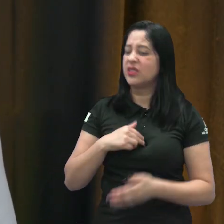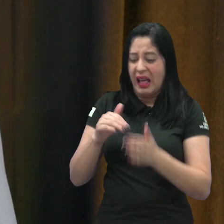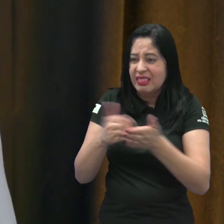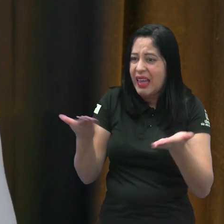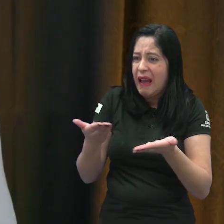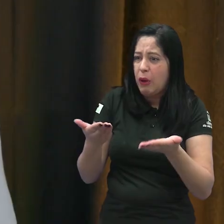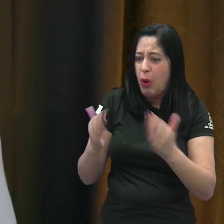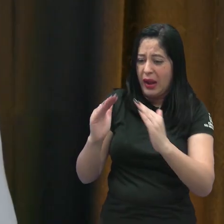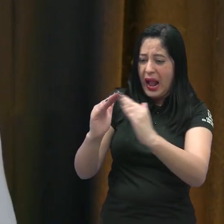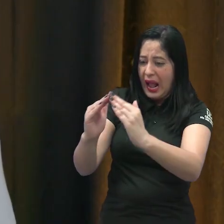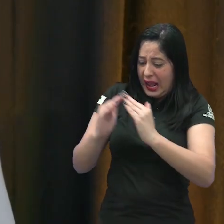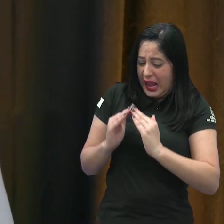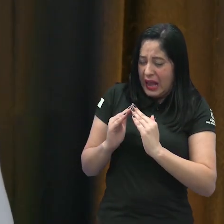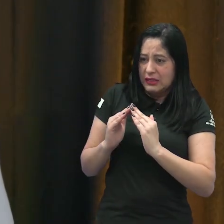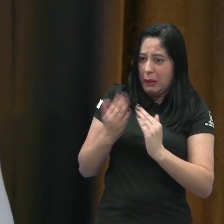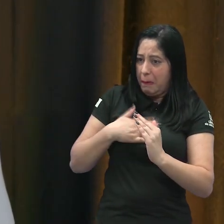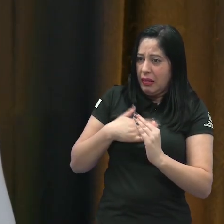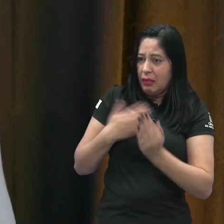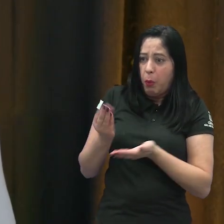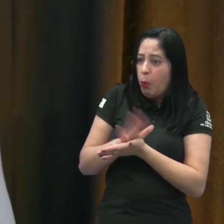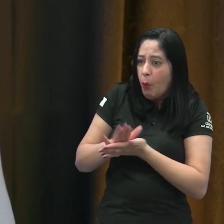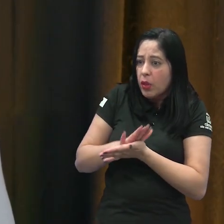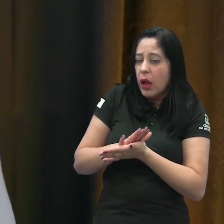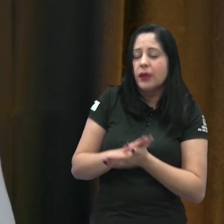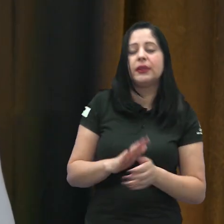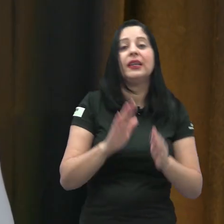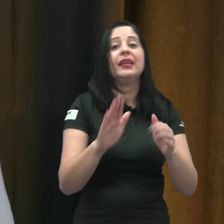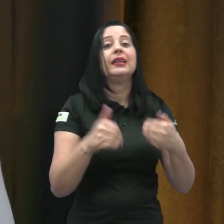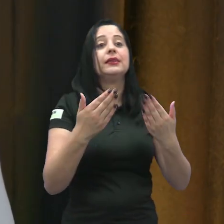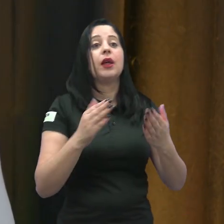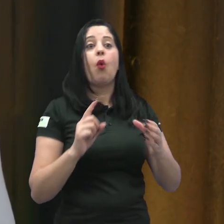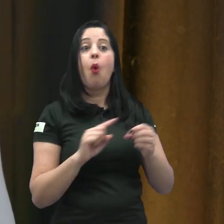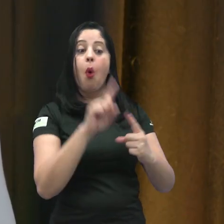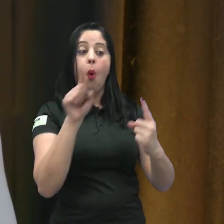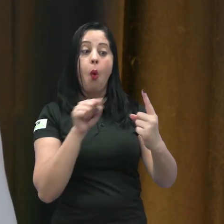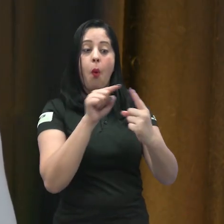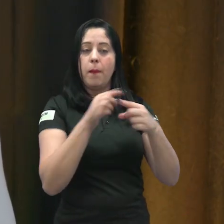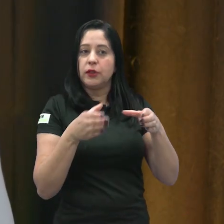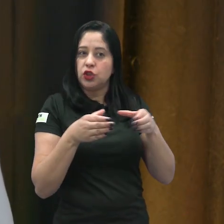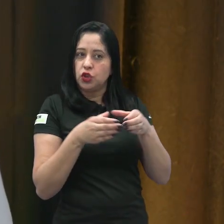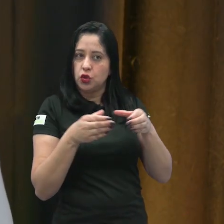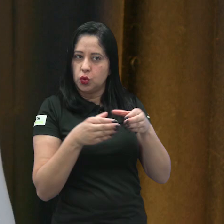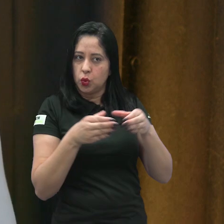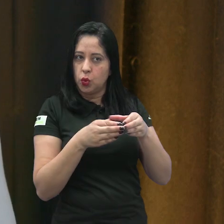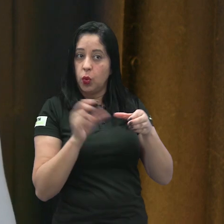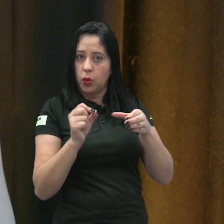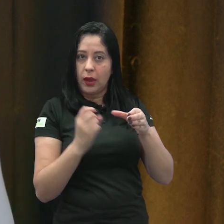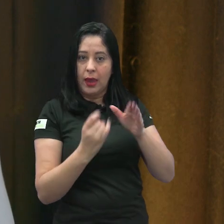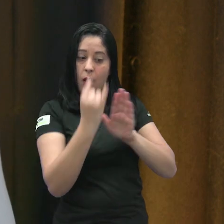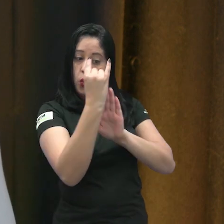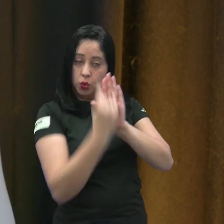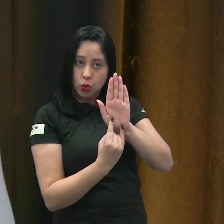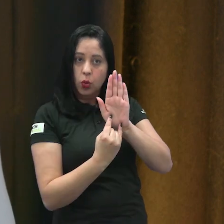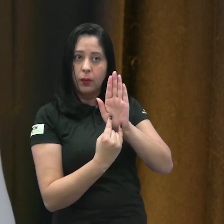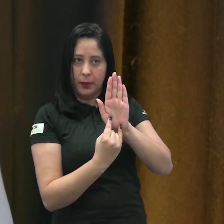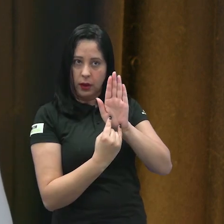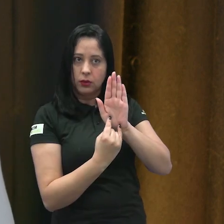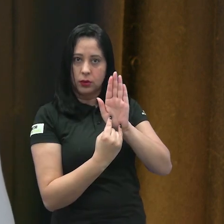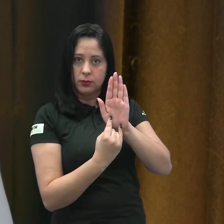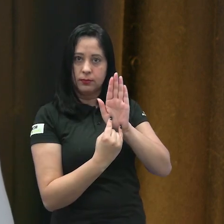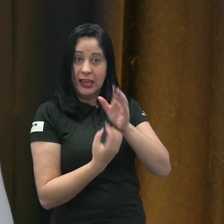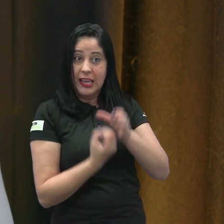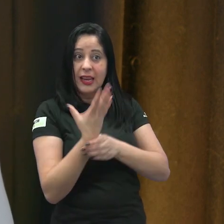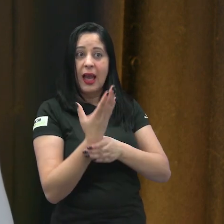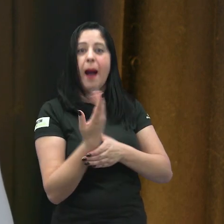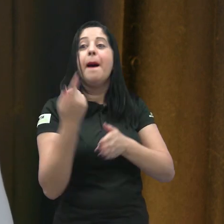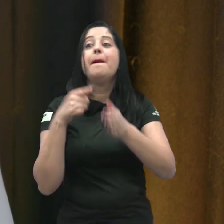é? E, inclusive, o objetivo da Frente Parlamentar, a gente fez um requerimento, inclusive,